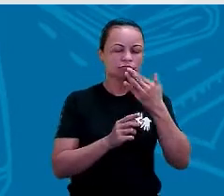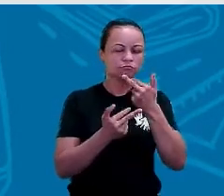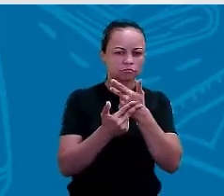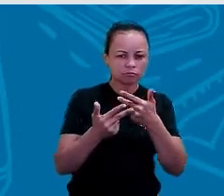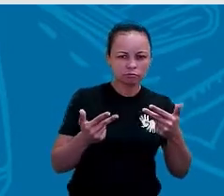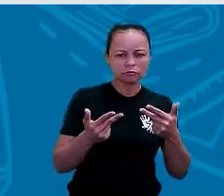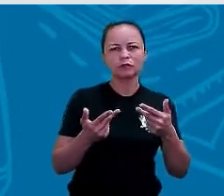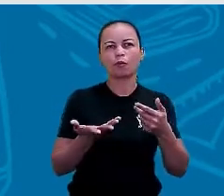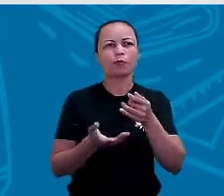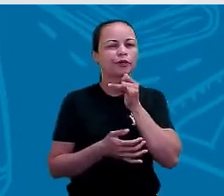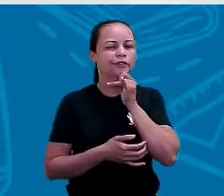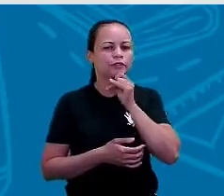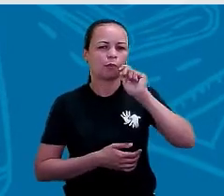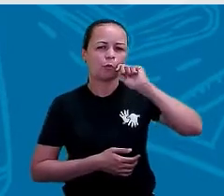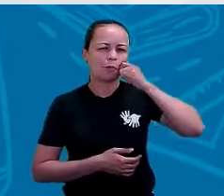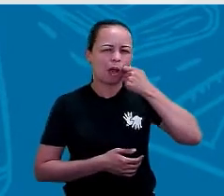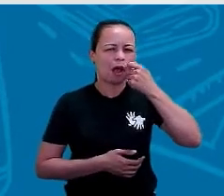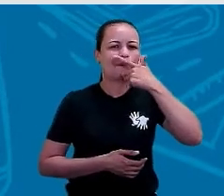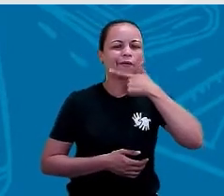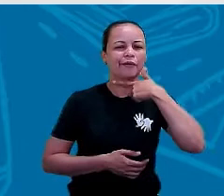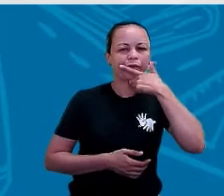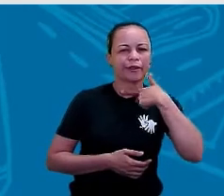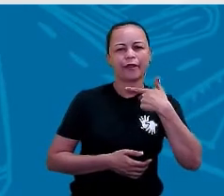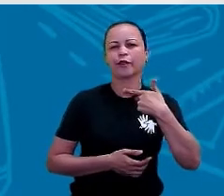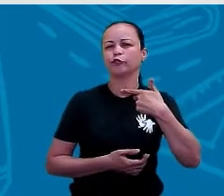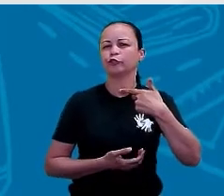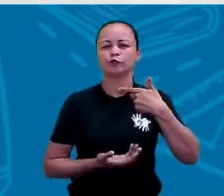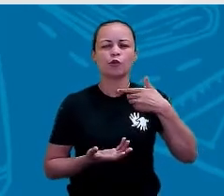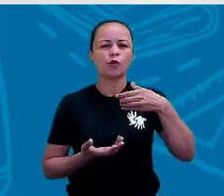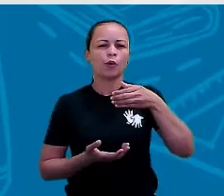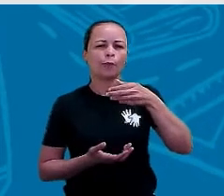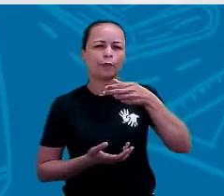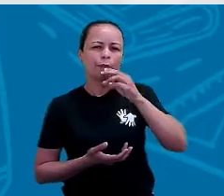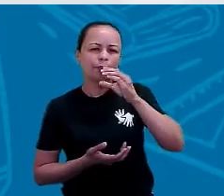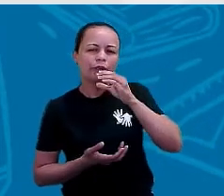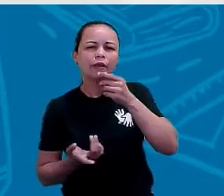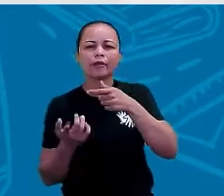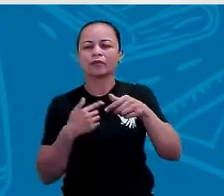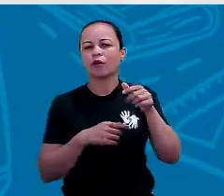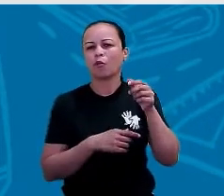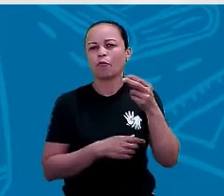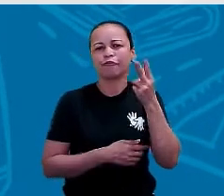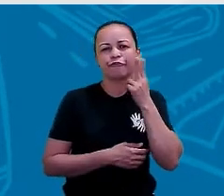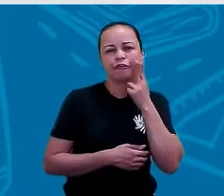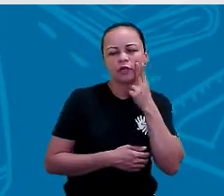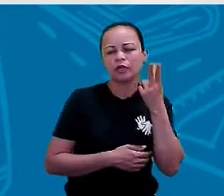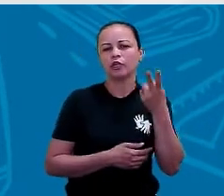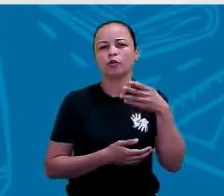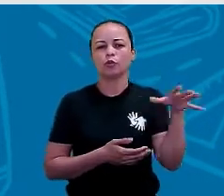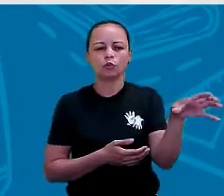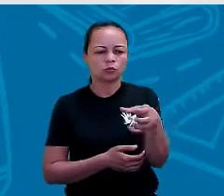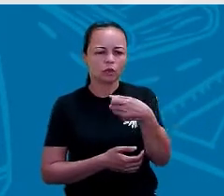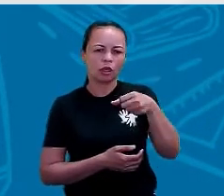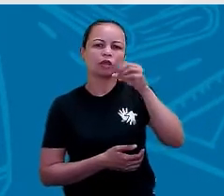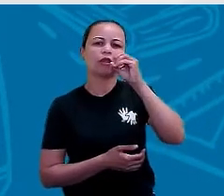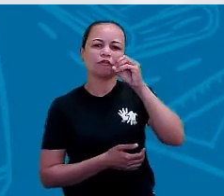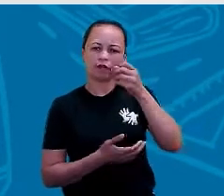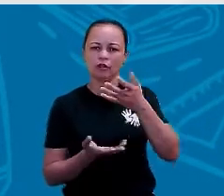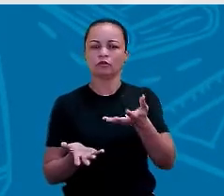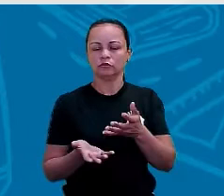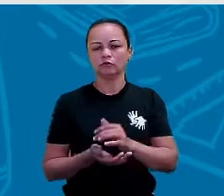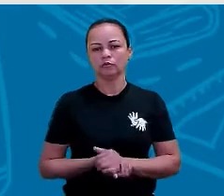pão, como o queijo, algumas bebidas, como o vinho, a cerveja, né? Que são alimentos, que